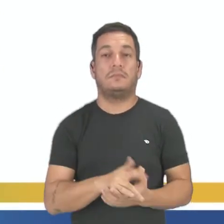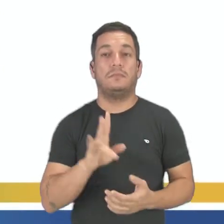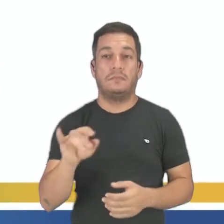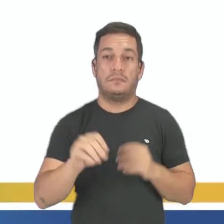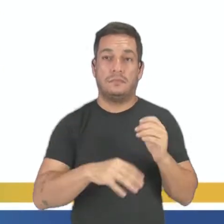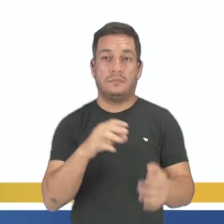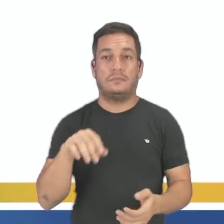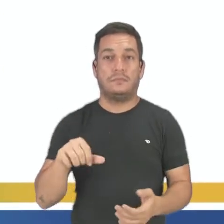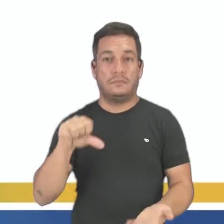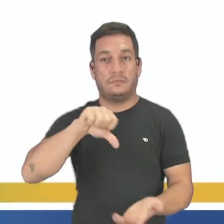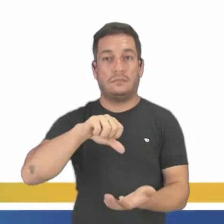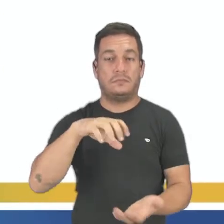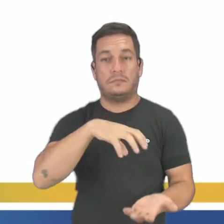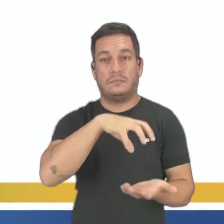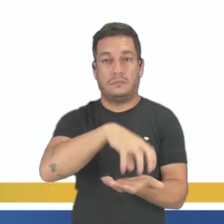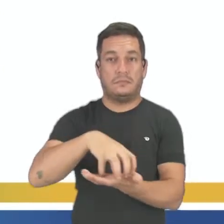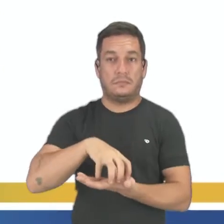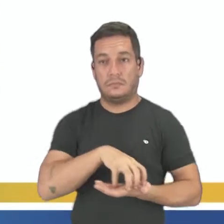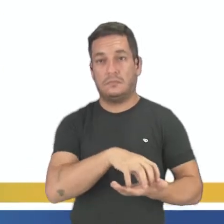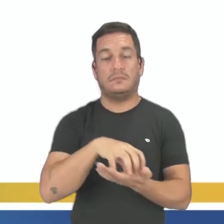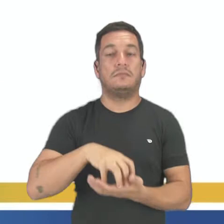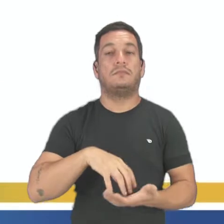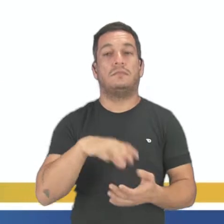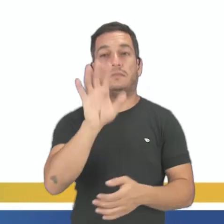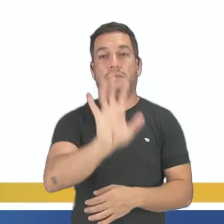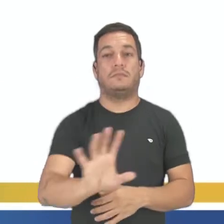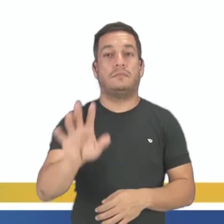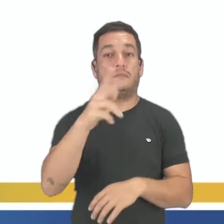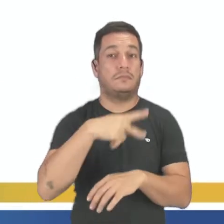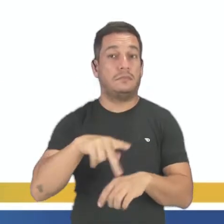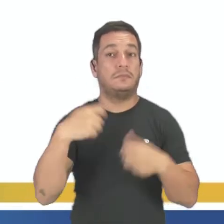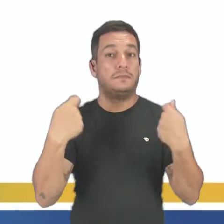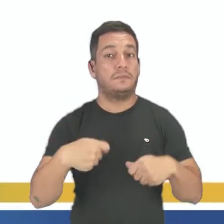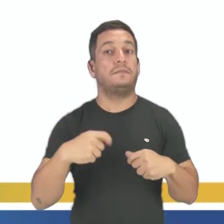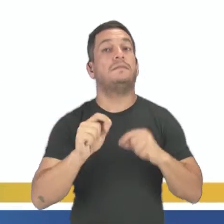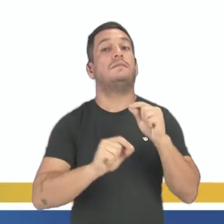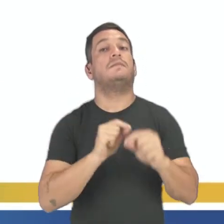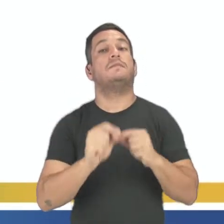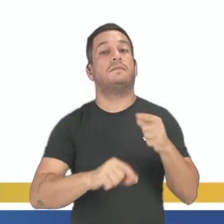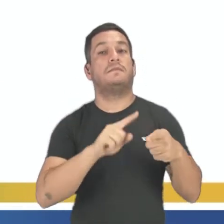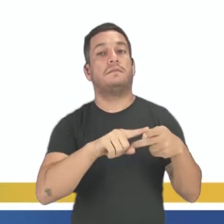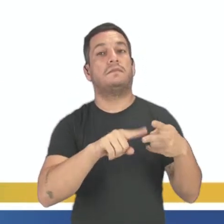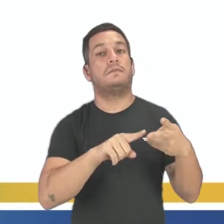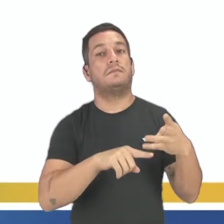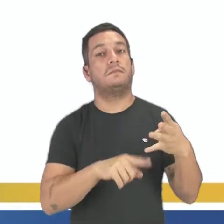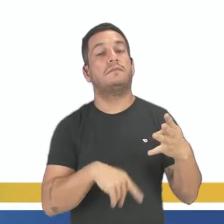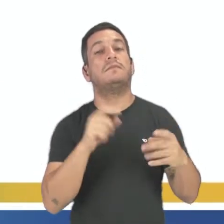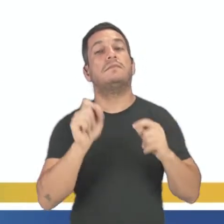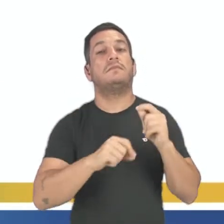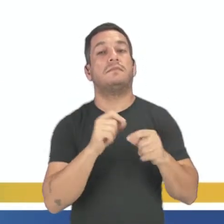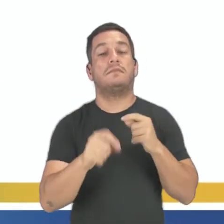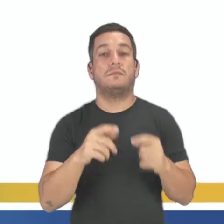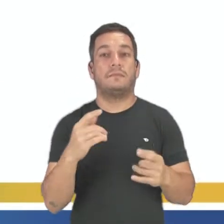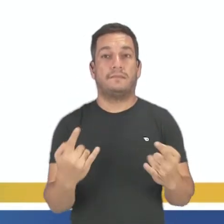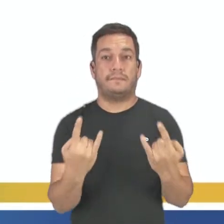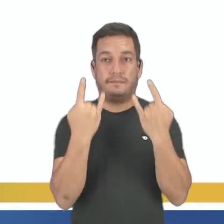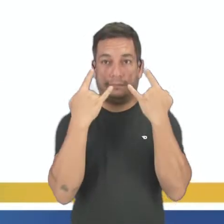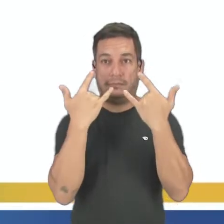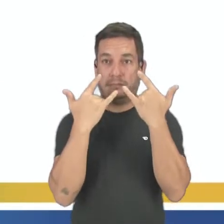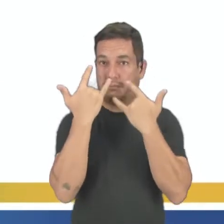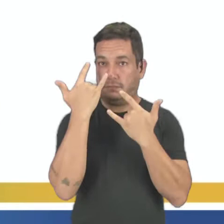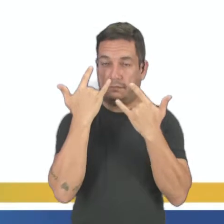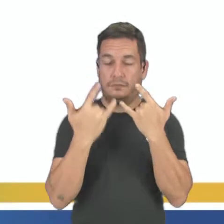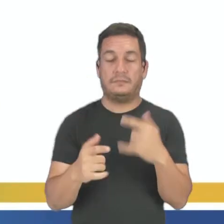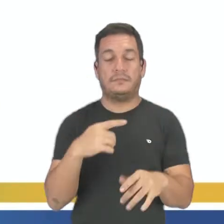se instalar em alguma região ou em um país, ele precisa de alguns fatores de atração para que